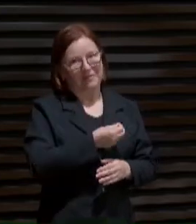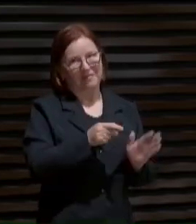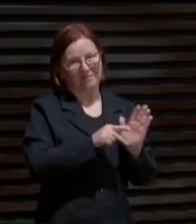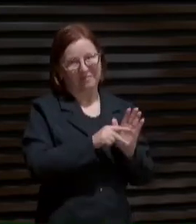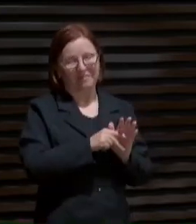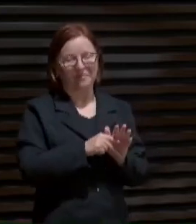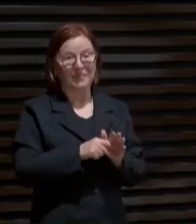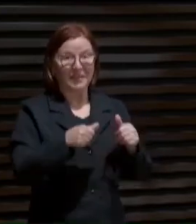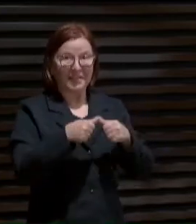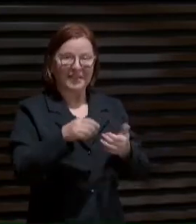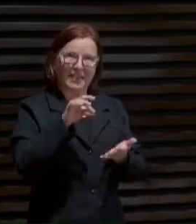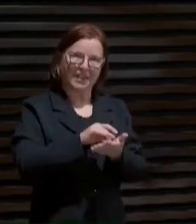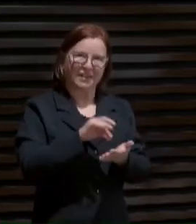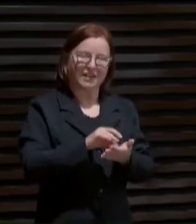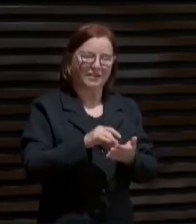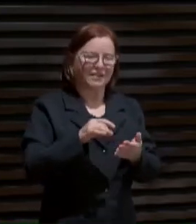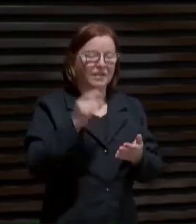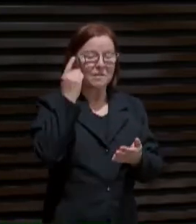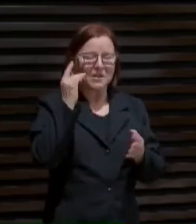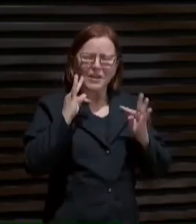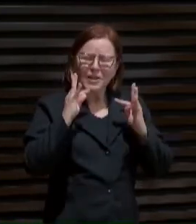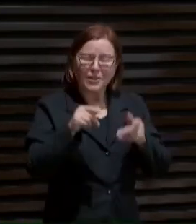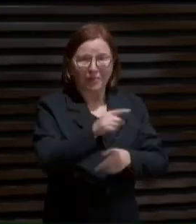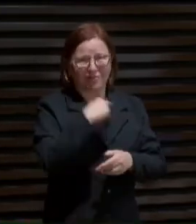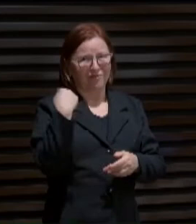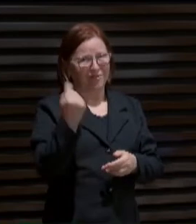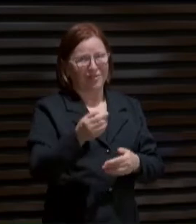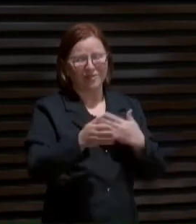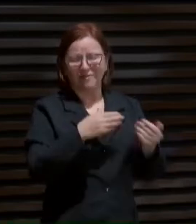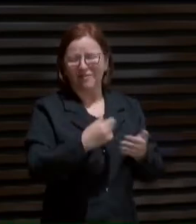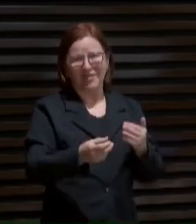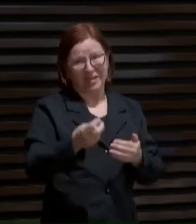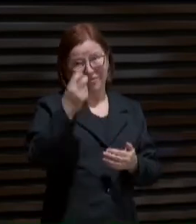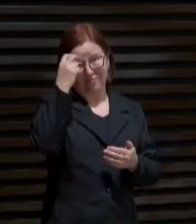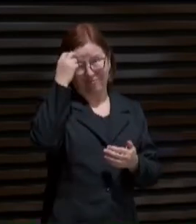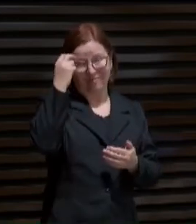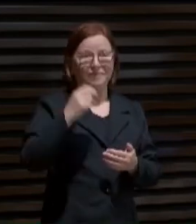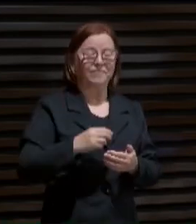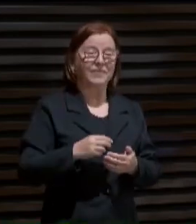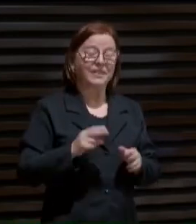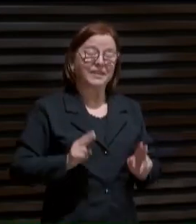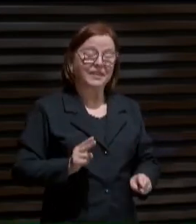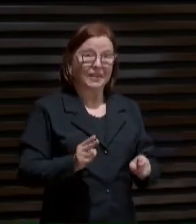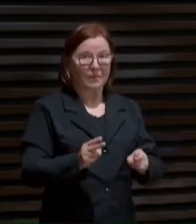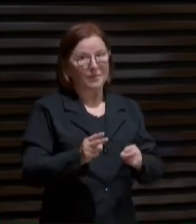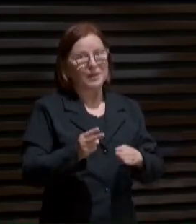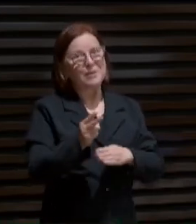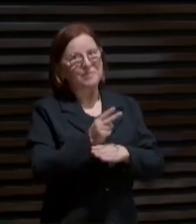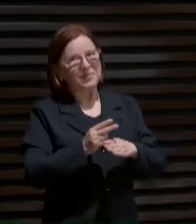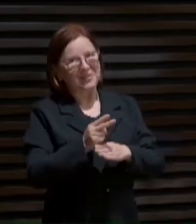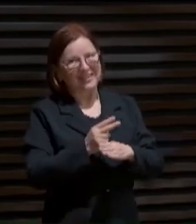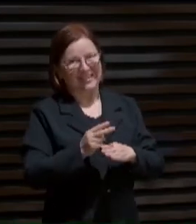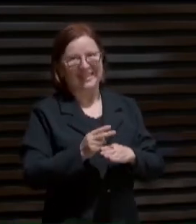seja em qualquer Cultura em qualquer tempo a uma busca do ser humano pelo divina mas ele tenta